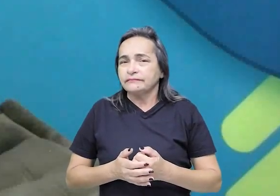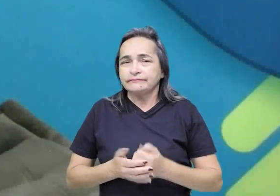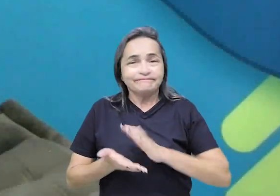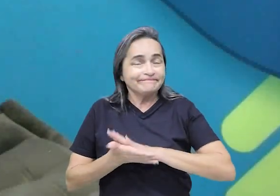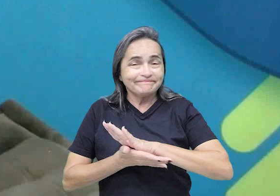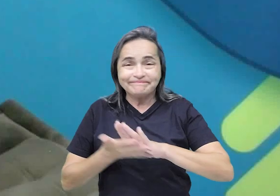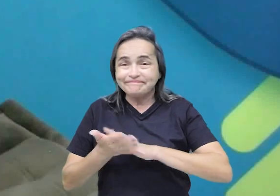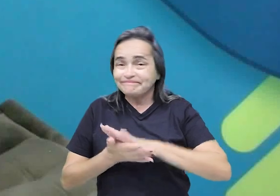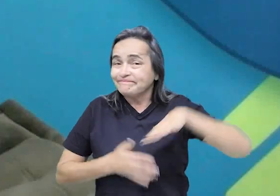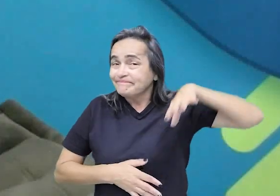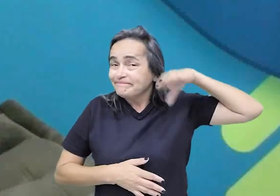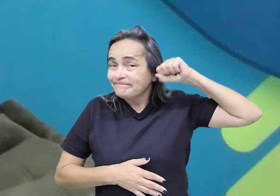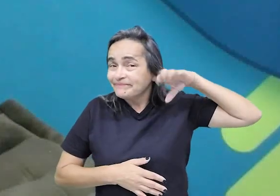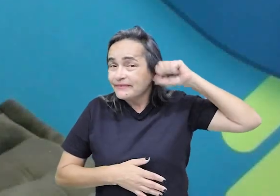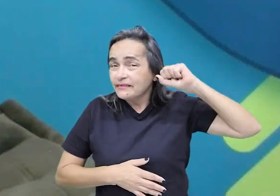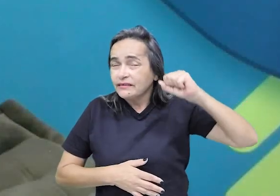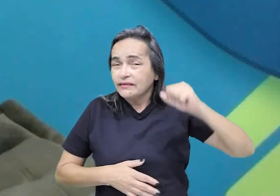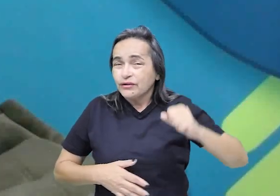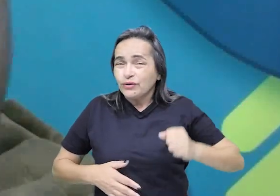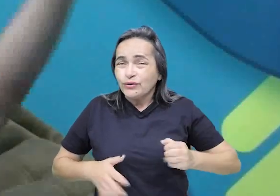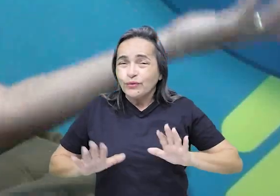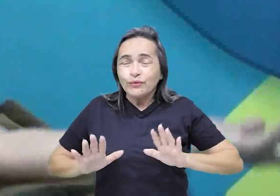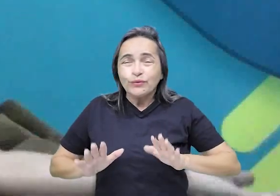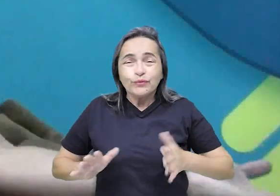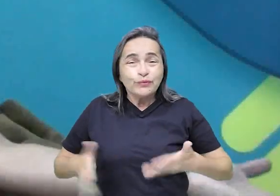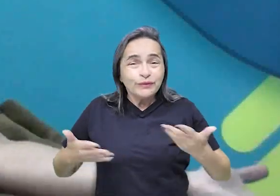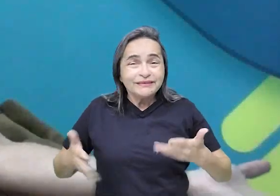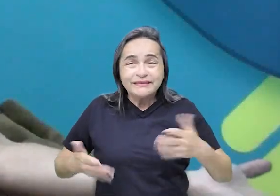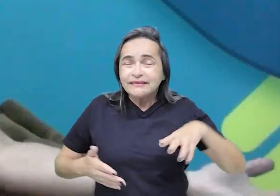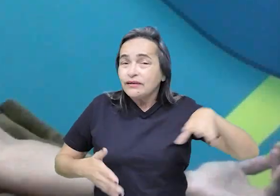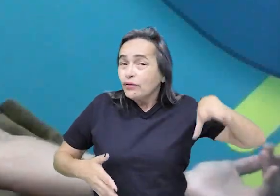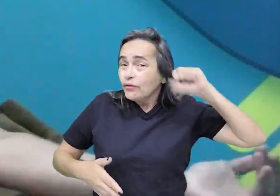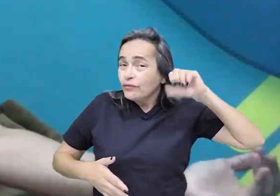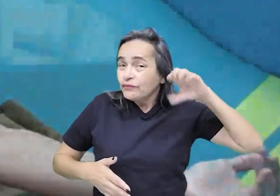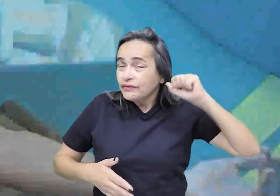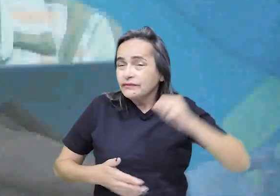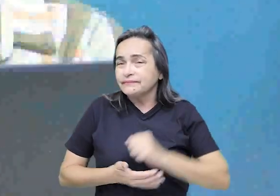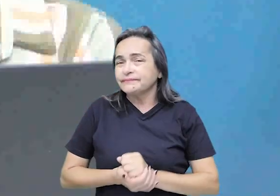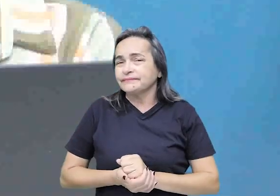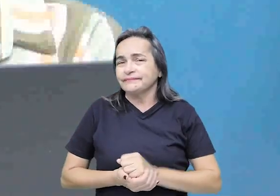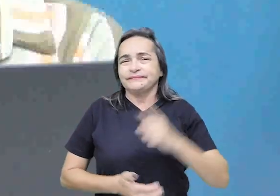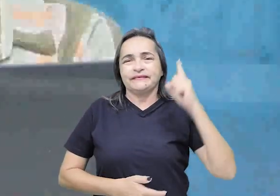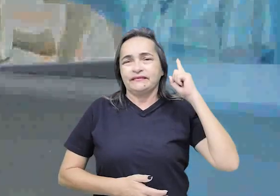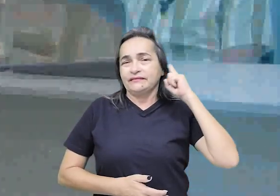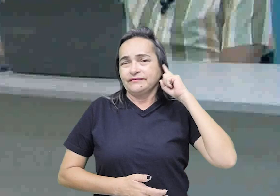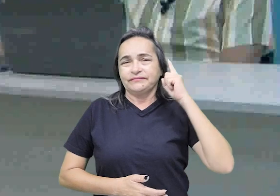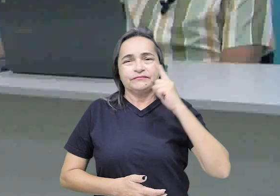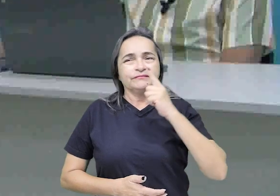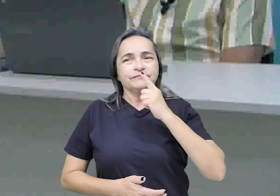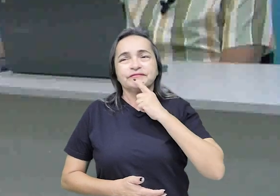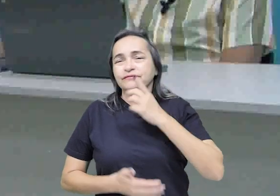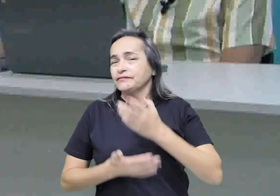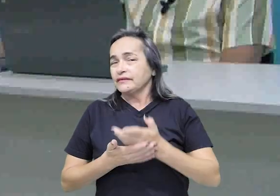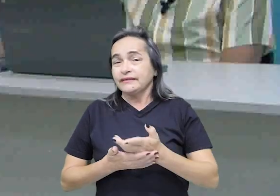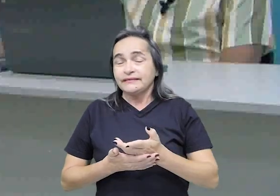de perceber o som, tá? Já a surdez, não, Marcelo. Na surdez, a gente tem realmente uma